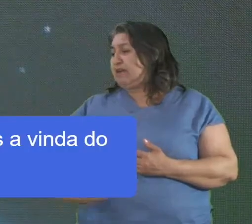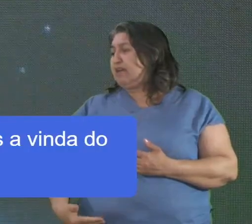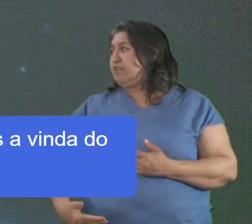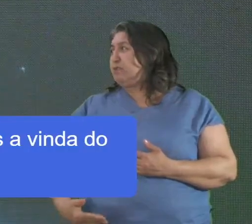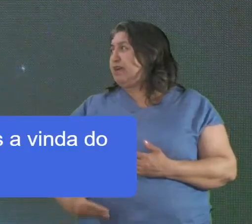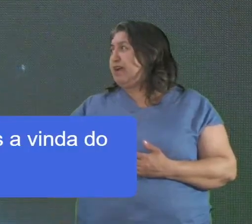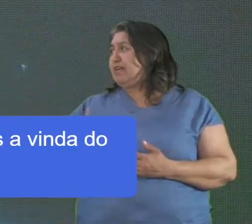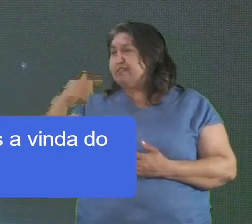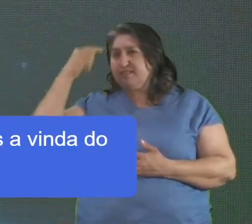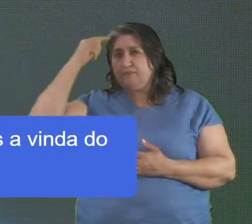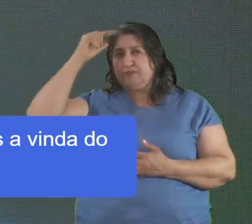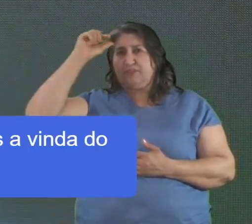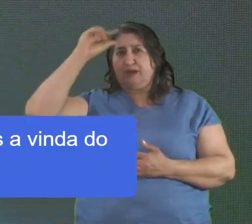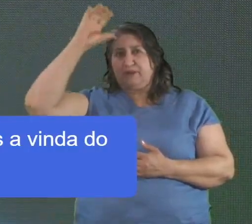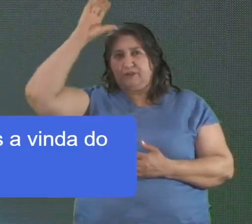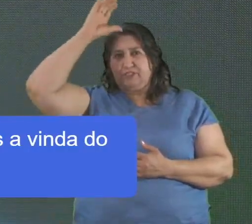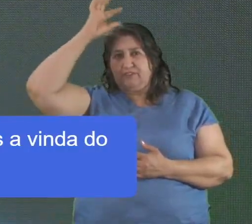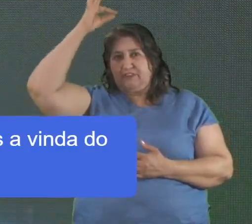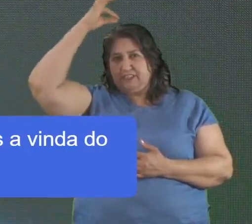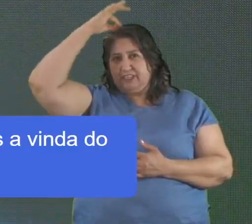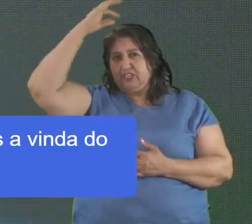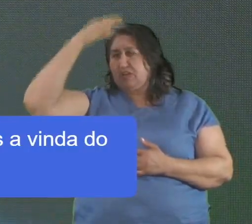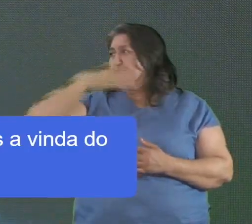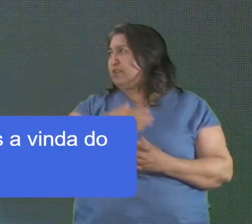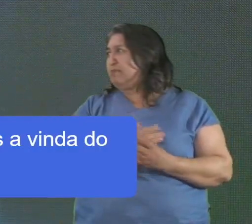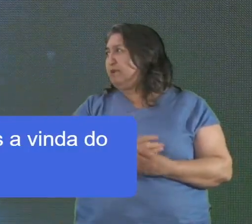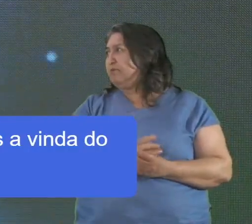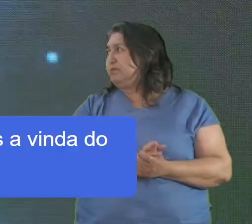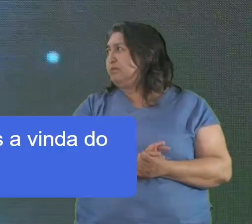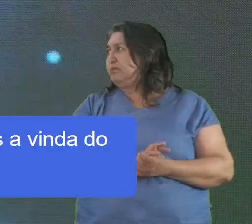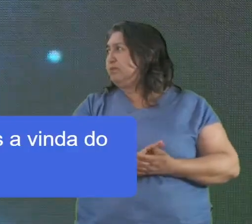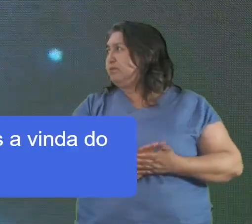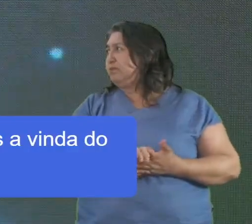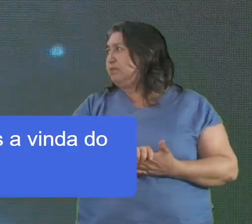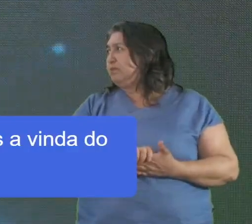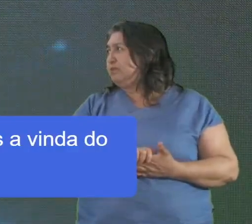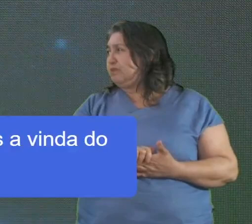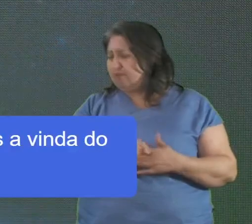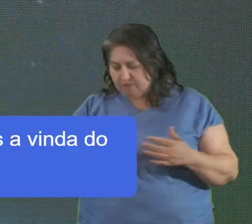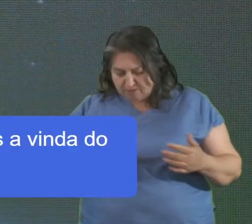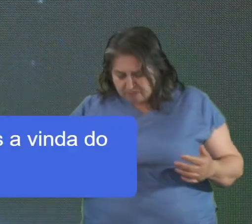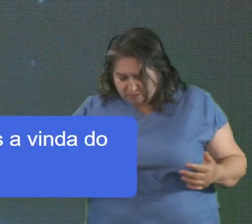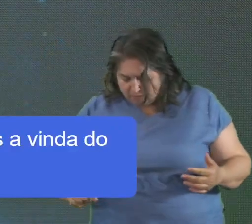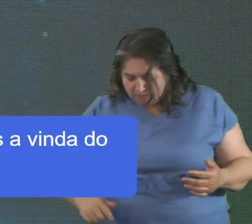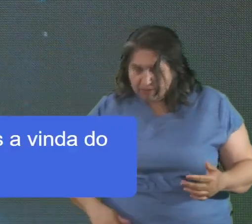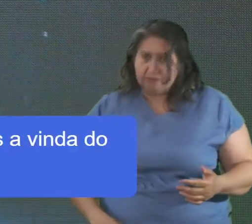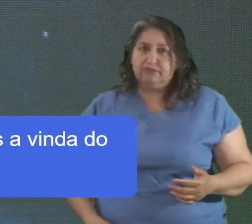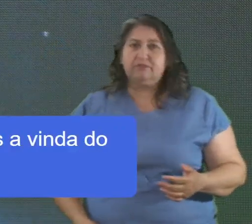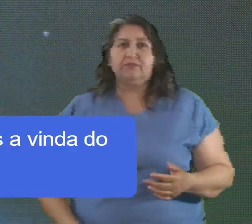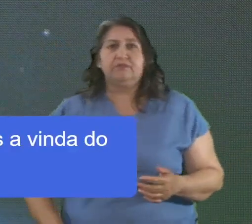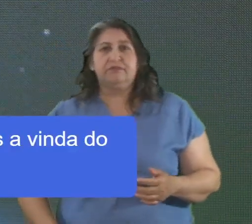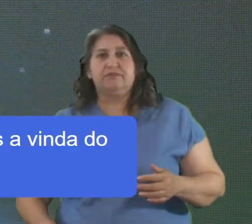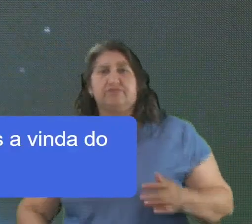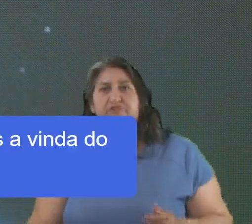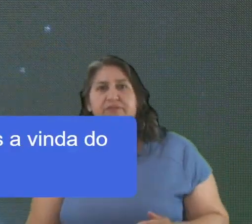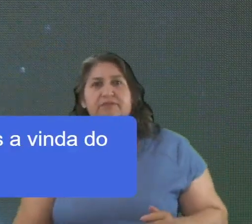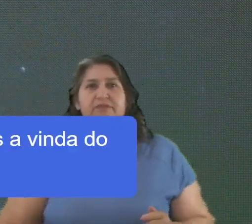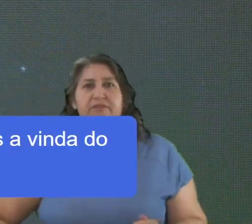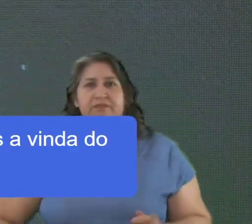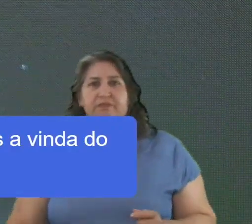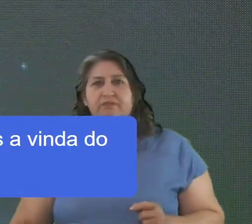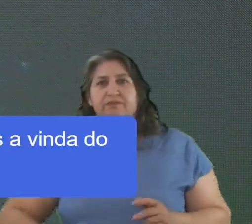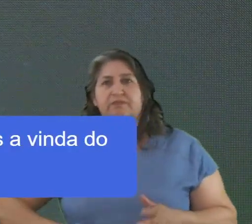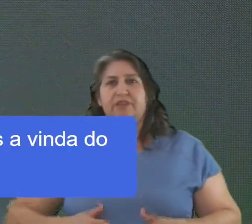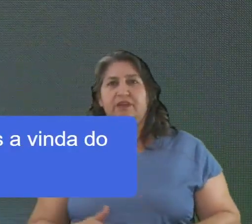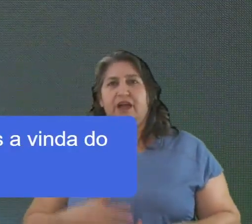sua Bíblia ou no telão também, que está ali exposto o texto sagrado. Tiago,